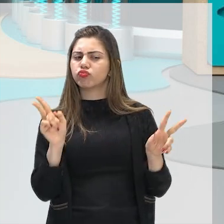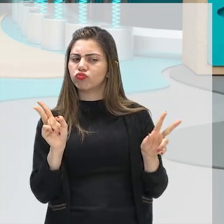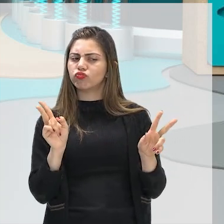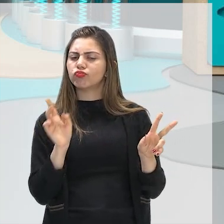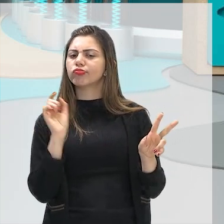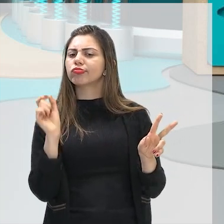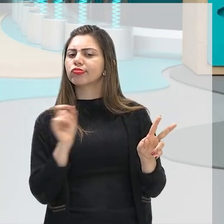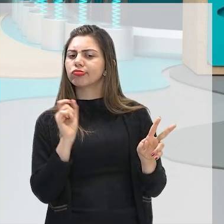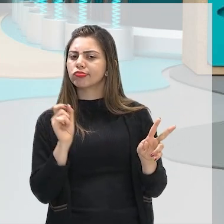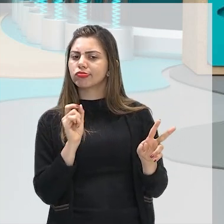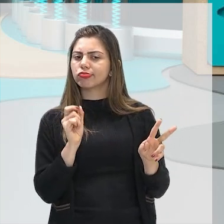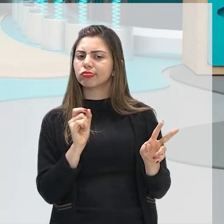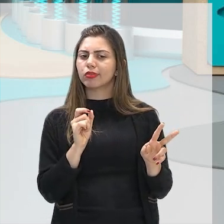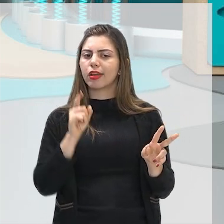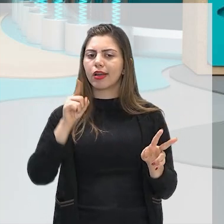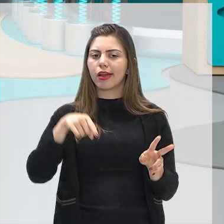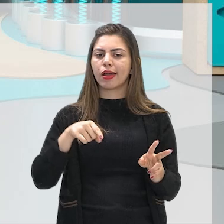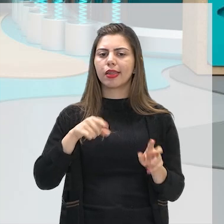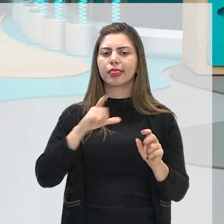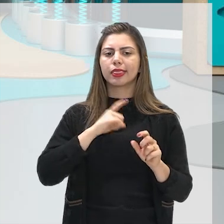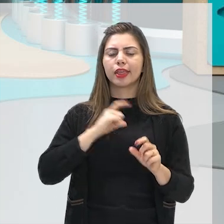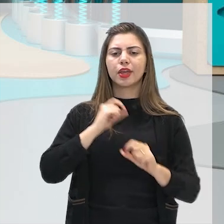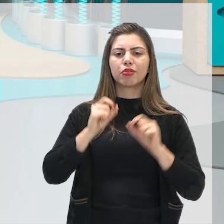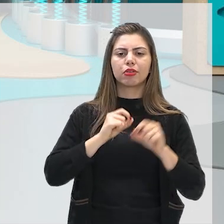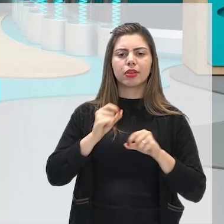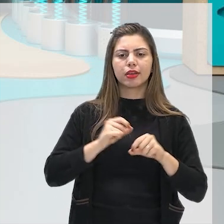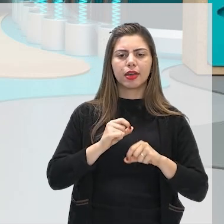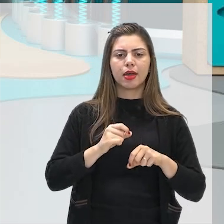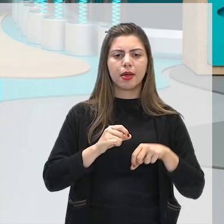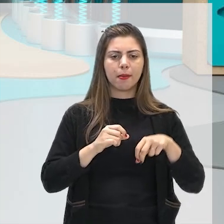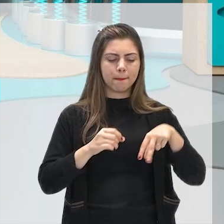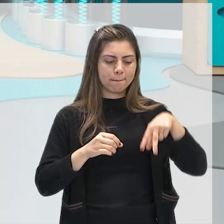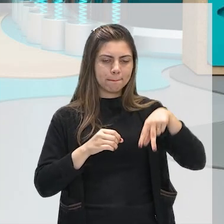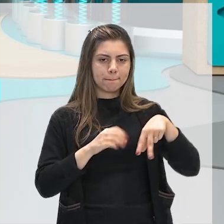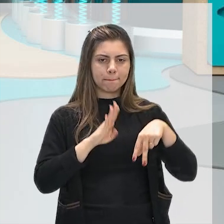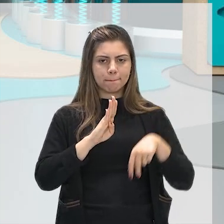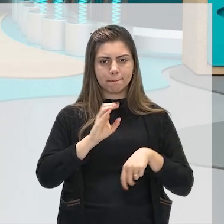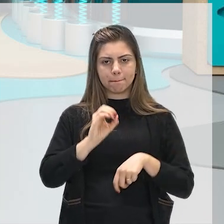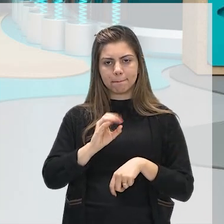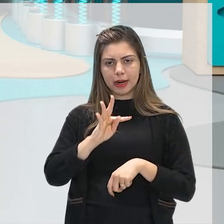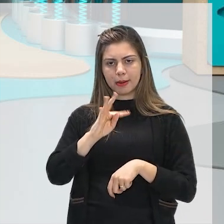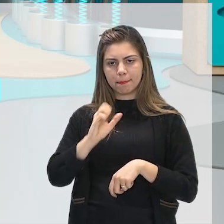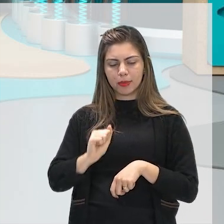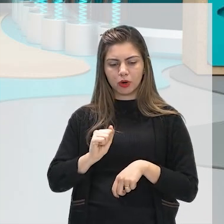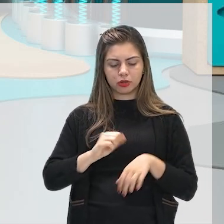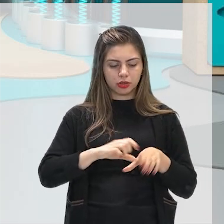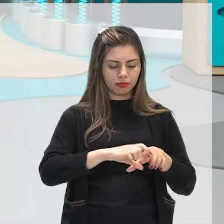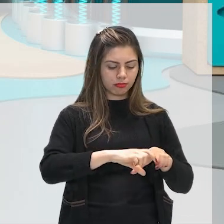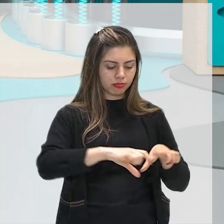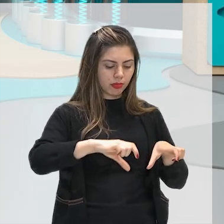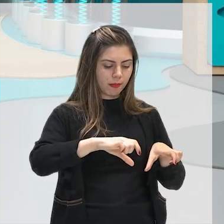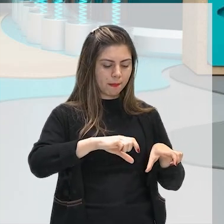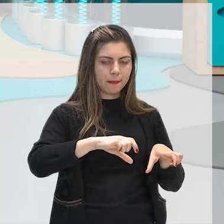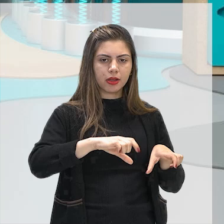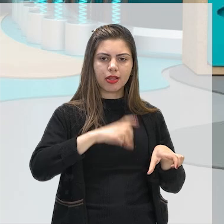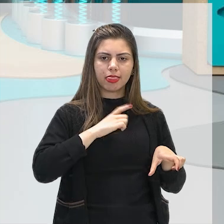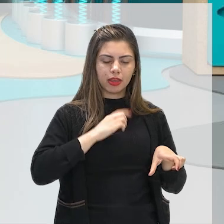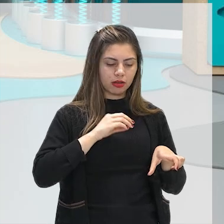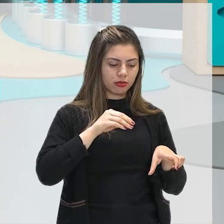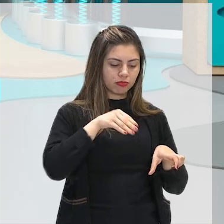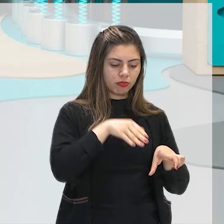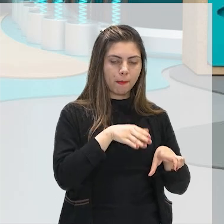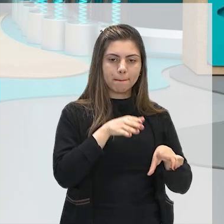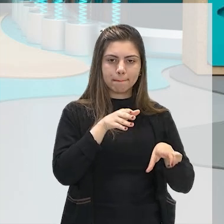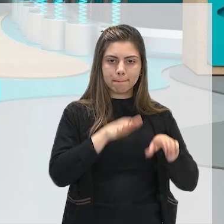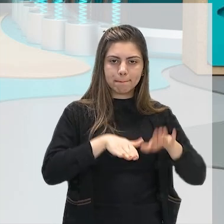aí. Nós temos uma bota, né, justamente acoplada a essa prancha, que é para fixar bem o pé do